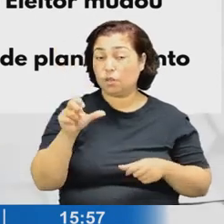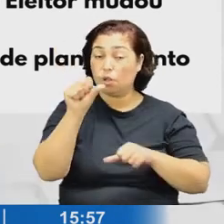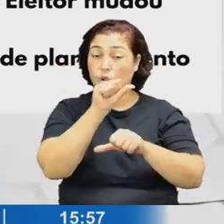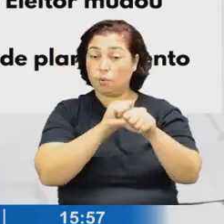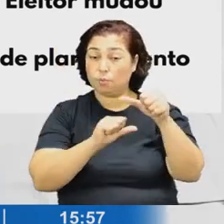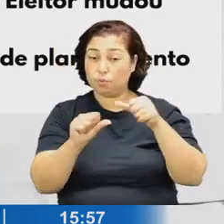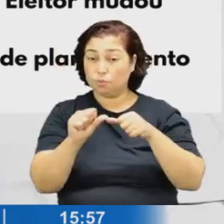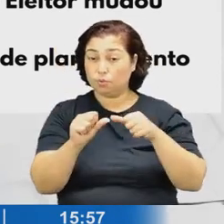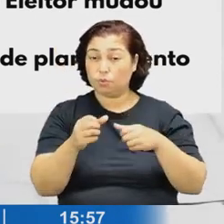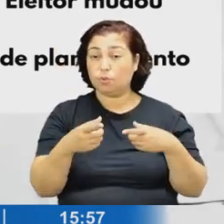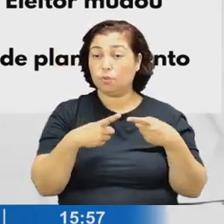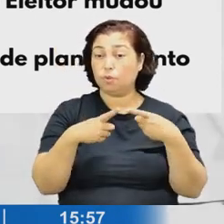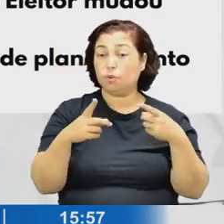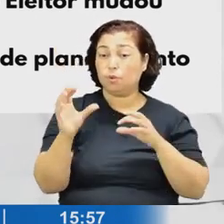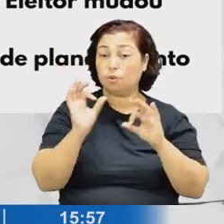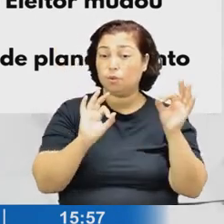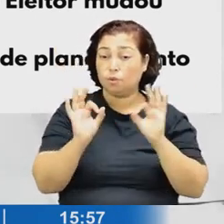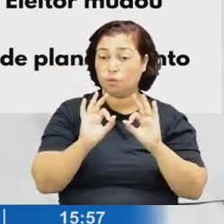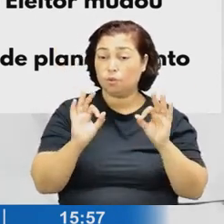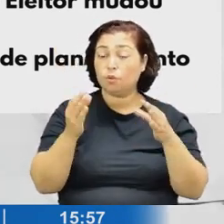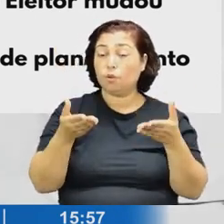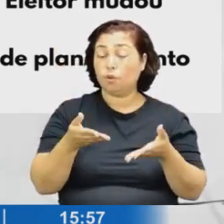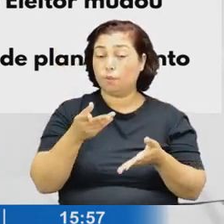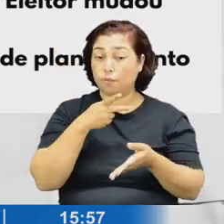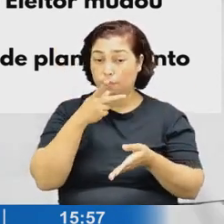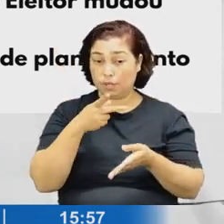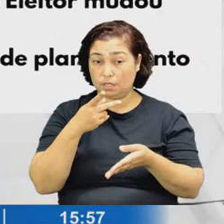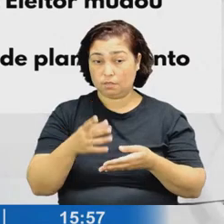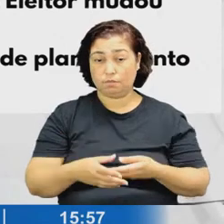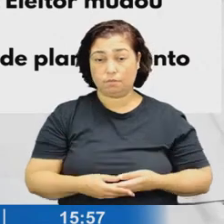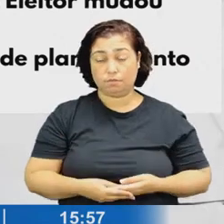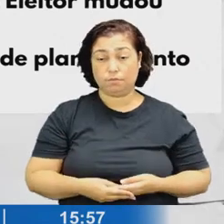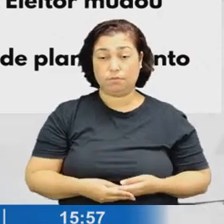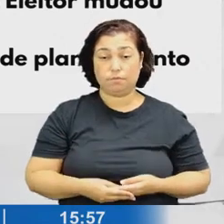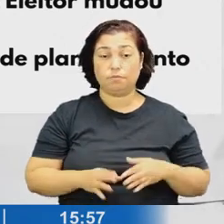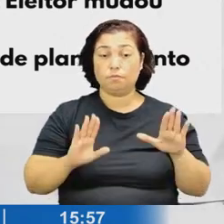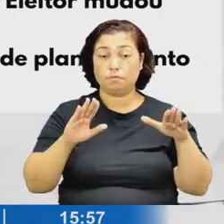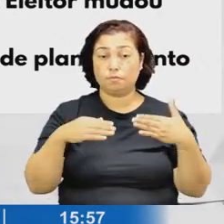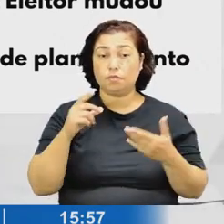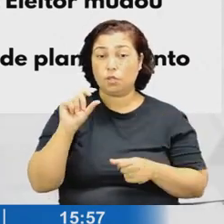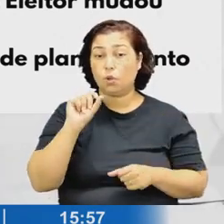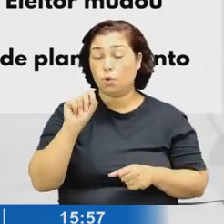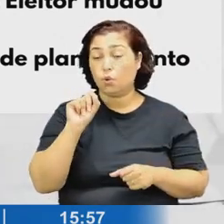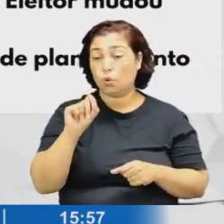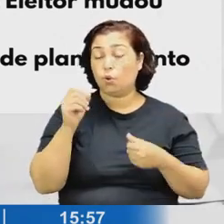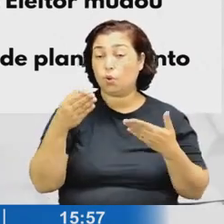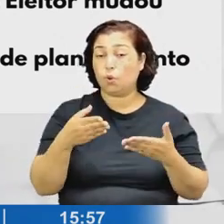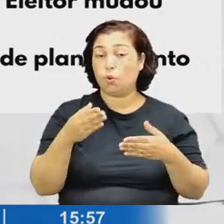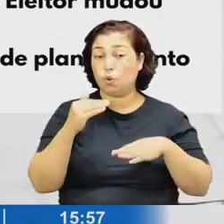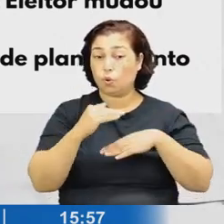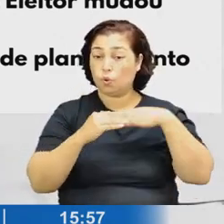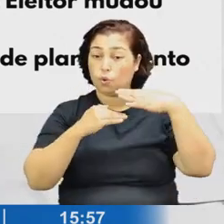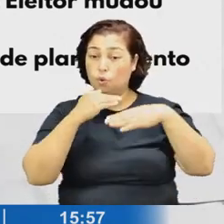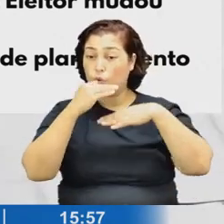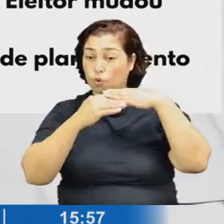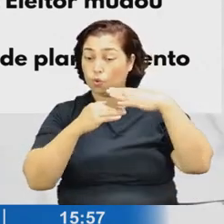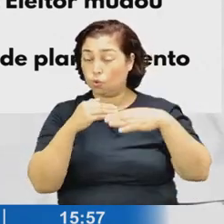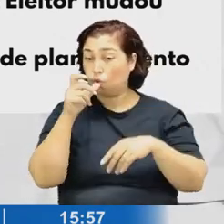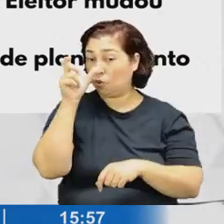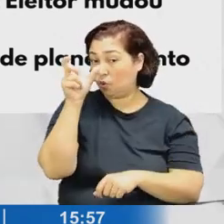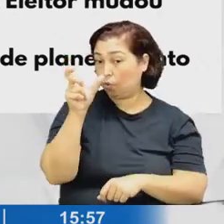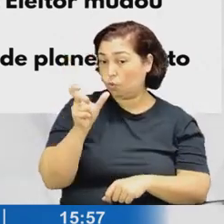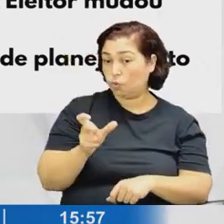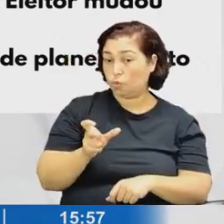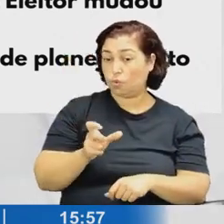Exige uma planejamento tudo isso já foi bastante falado né então assim o que que é hoje a construção da reputação